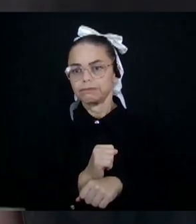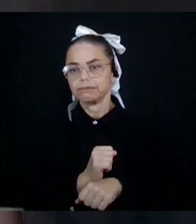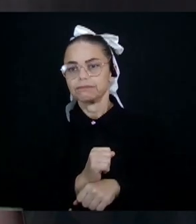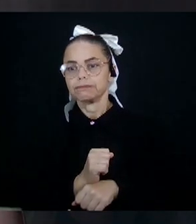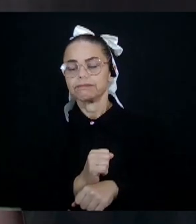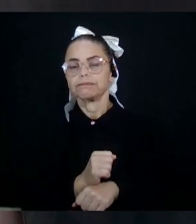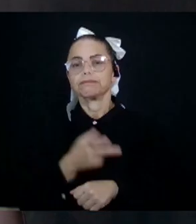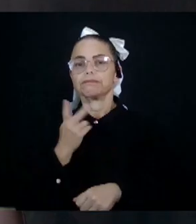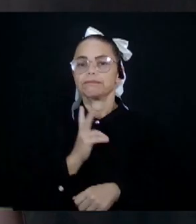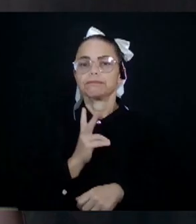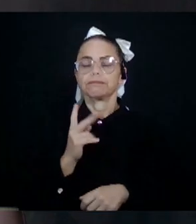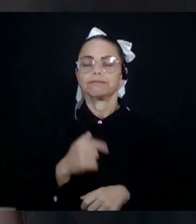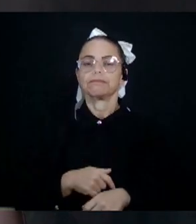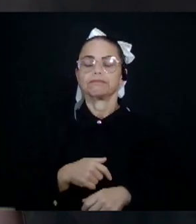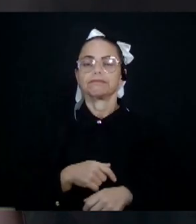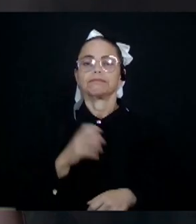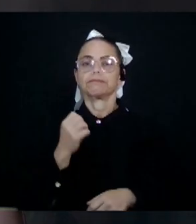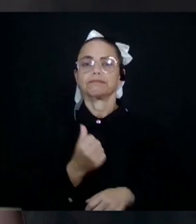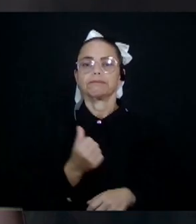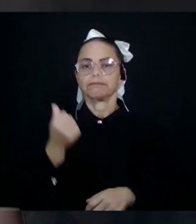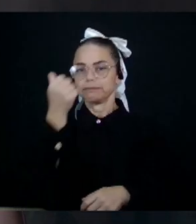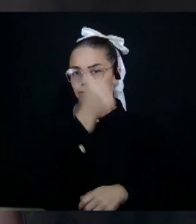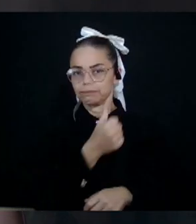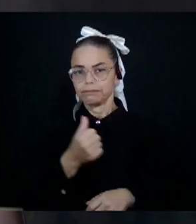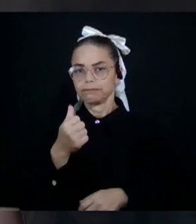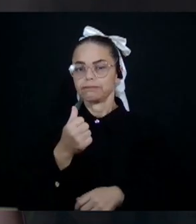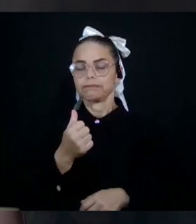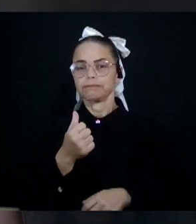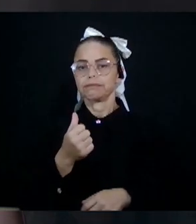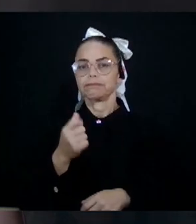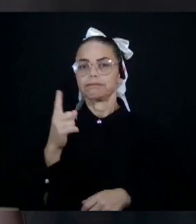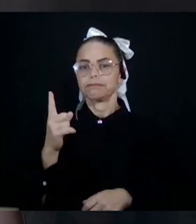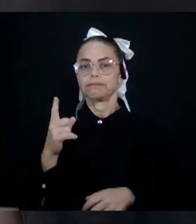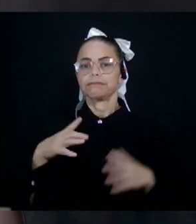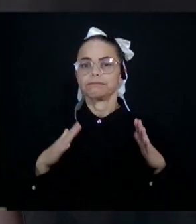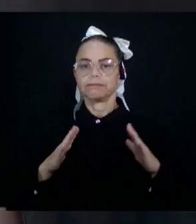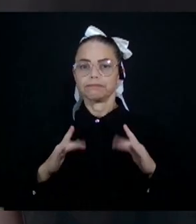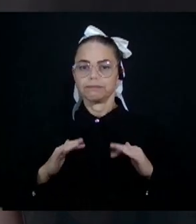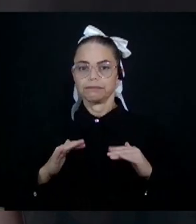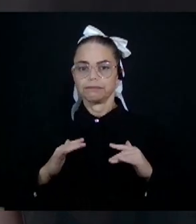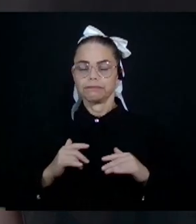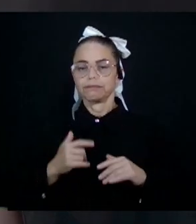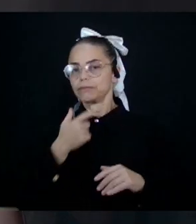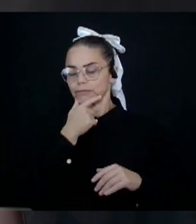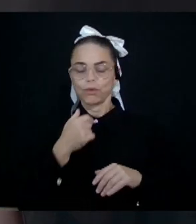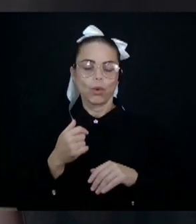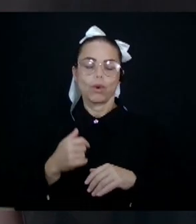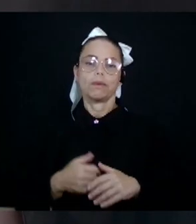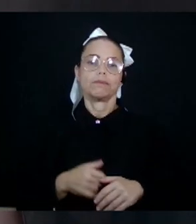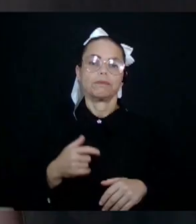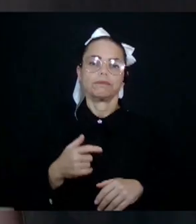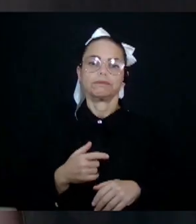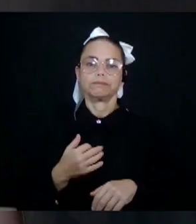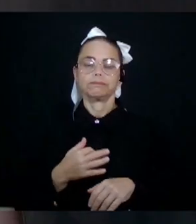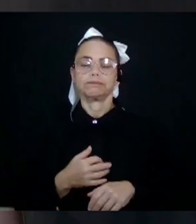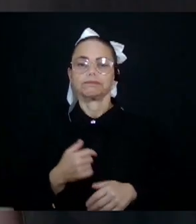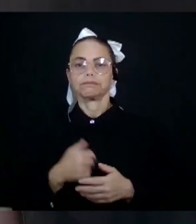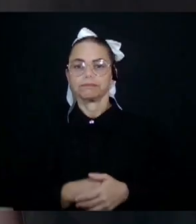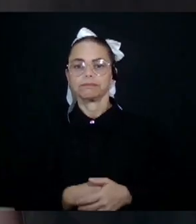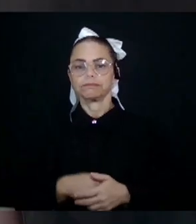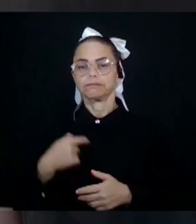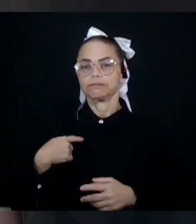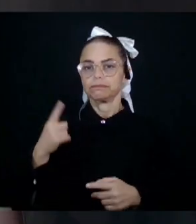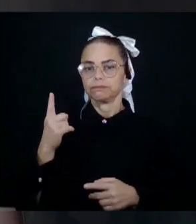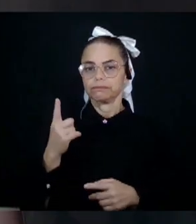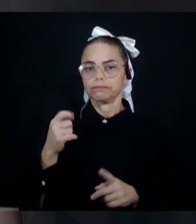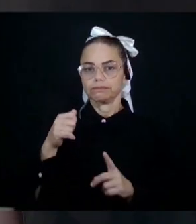da escala 6 por 1, né, e a Uhum. escala 6 por 1 para os homens funciona com uma pausa de 1 mesmo, né, e que